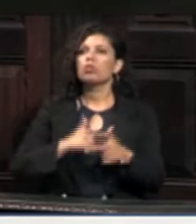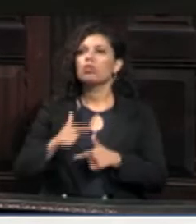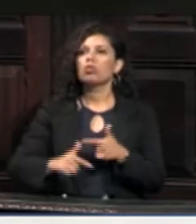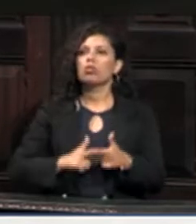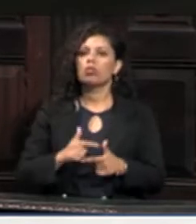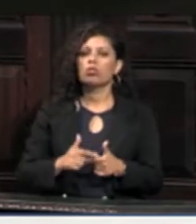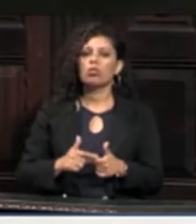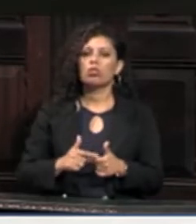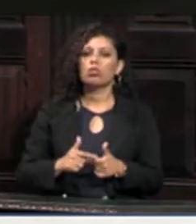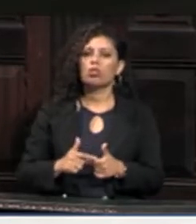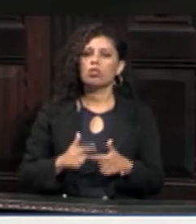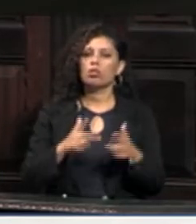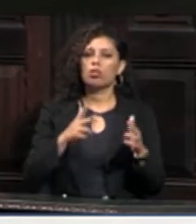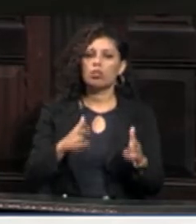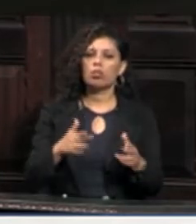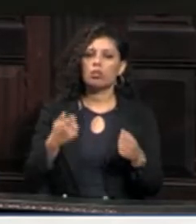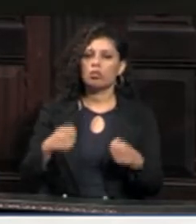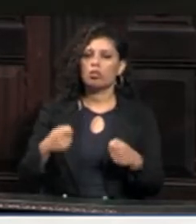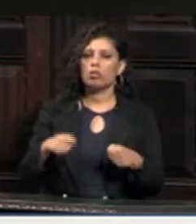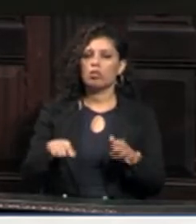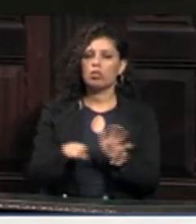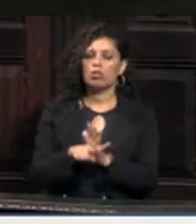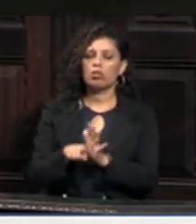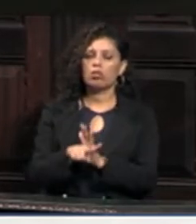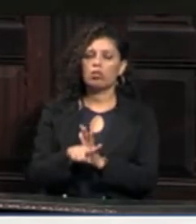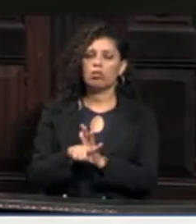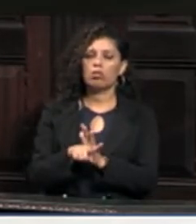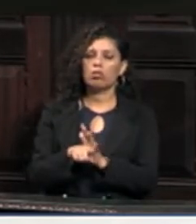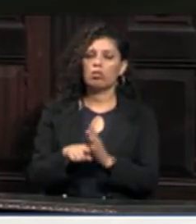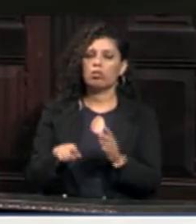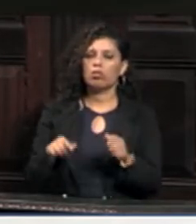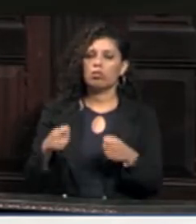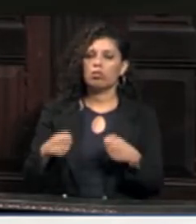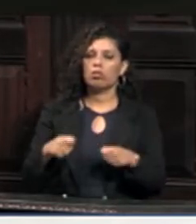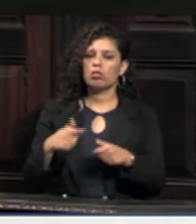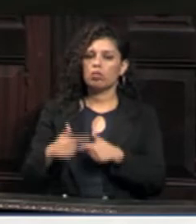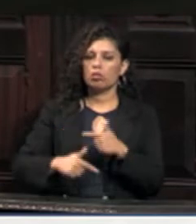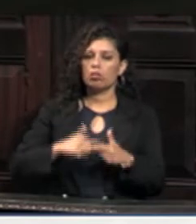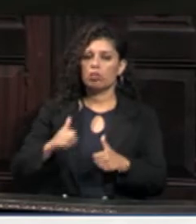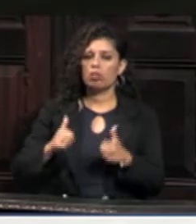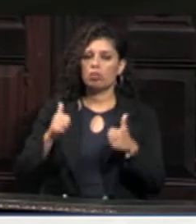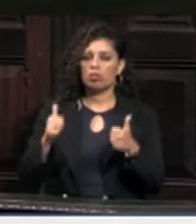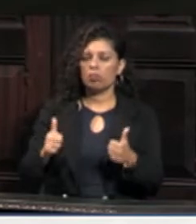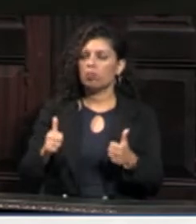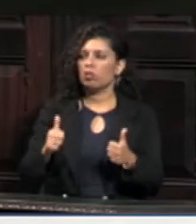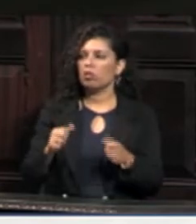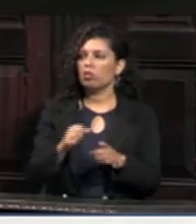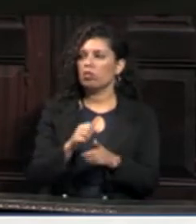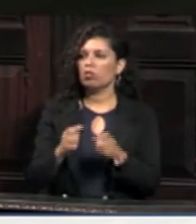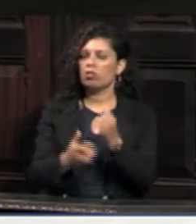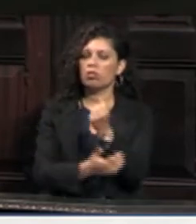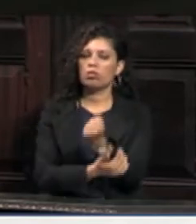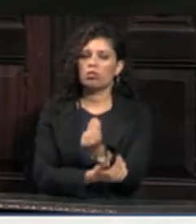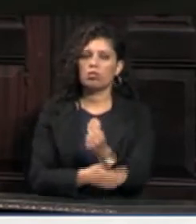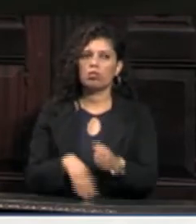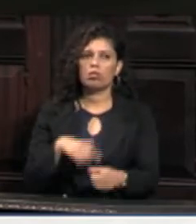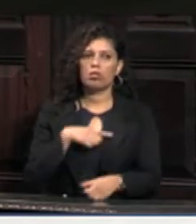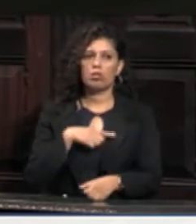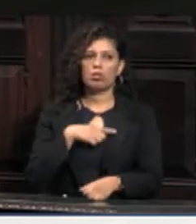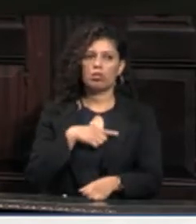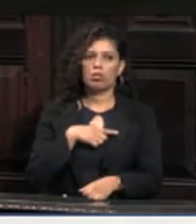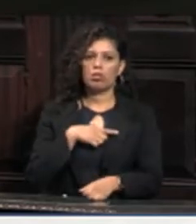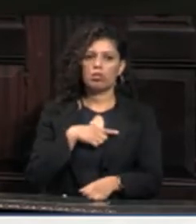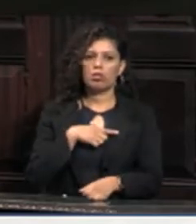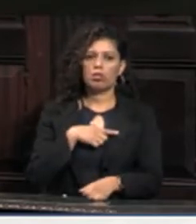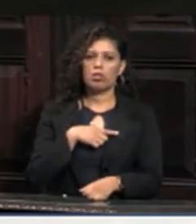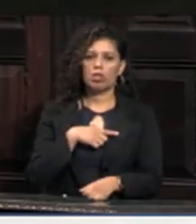desse processo e que precisam também trabalhar com toda a segurança que não é dado, né? O raio-x, ele é